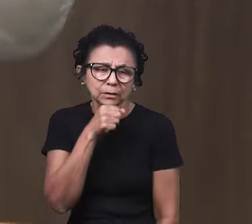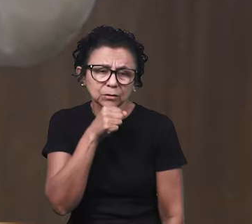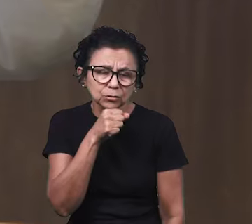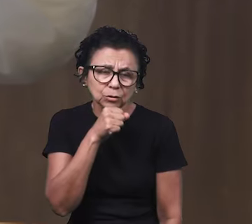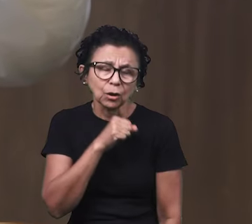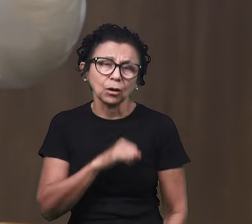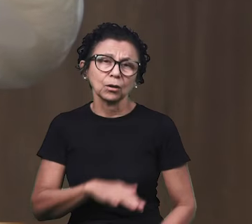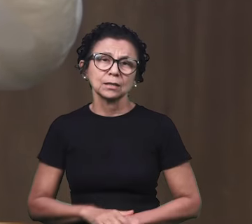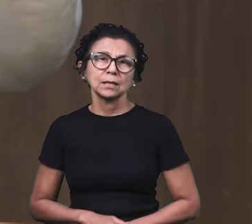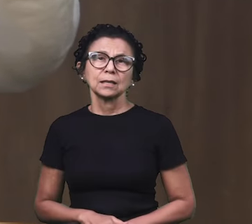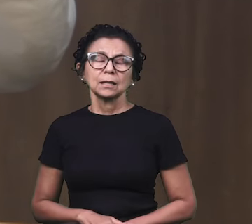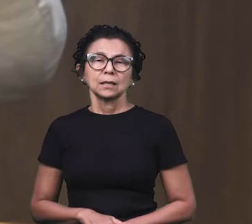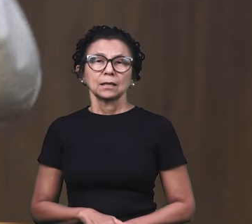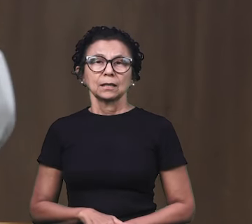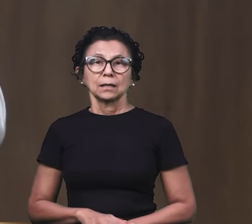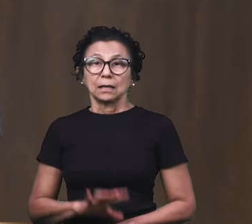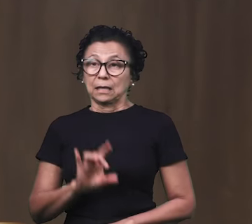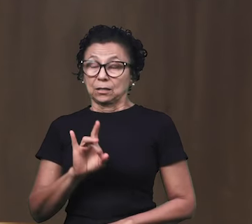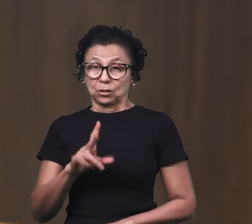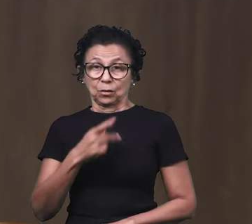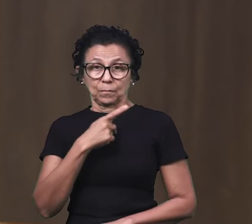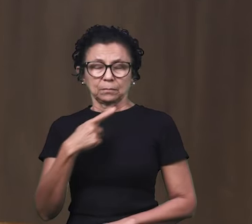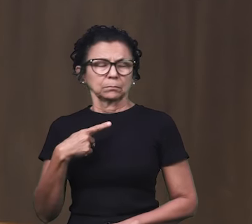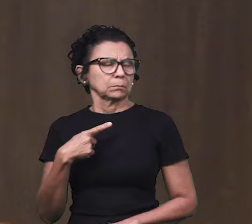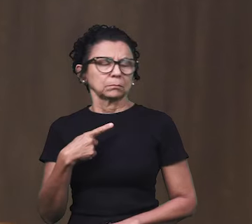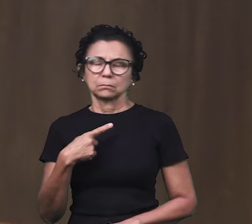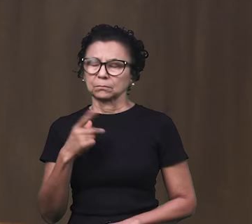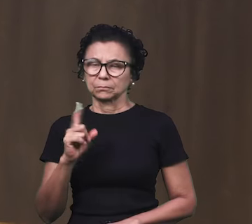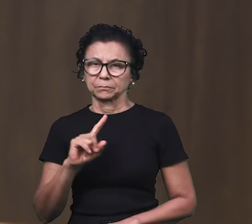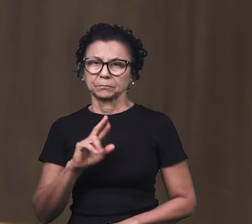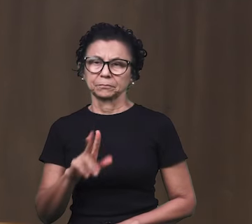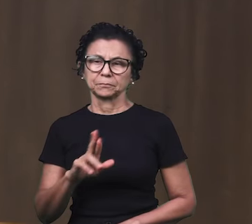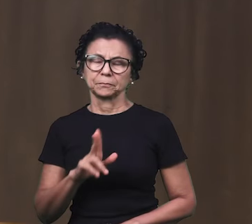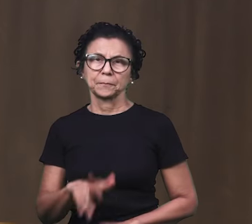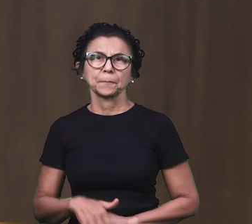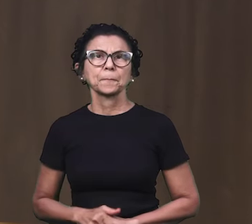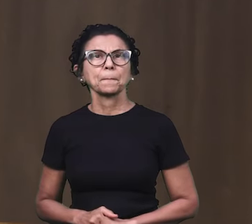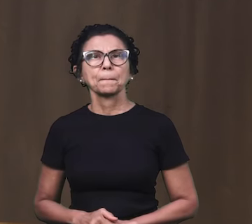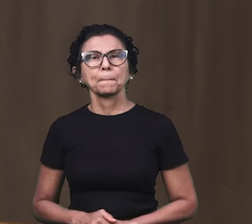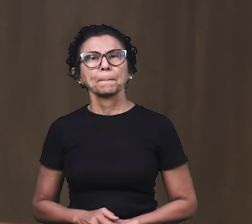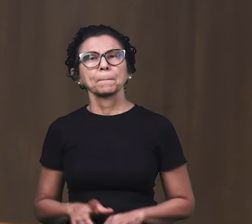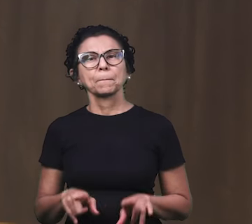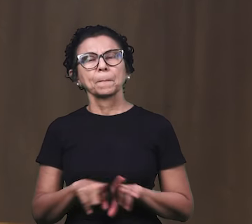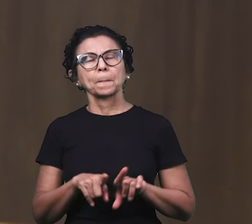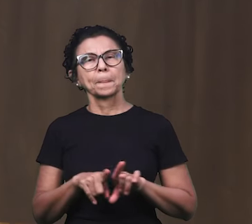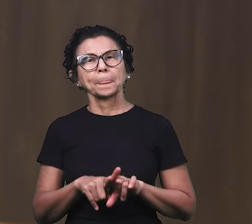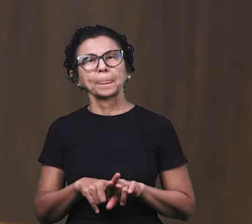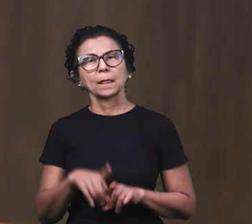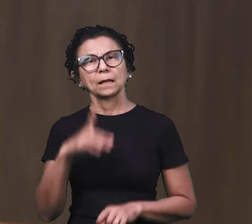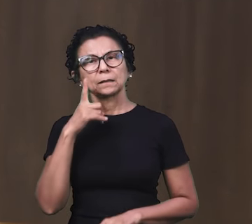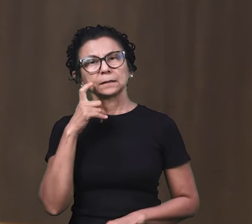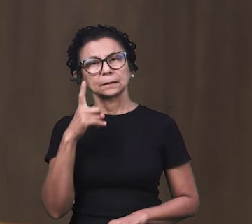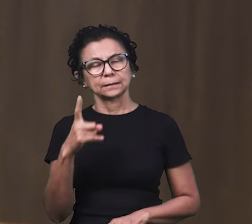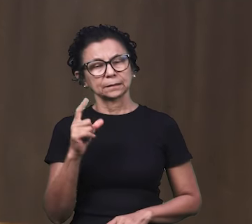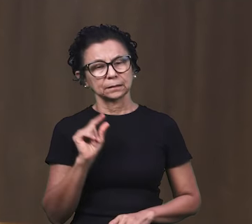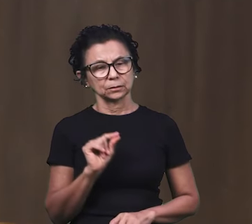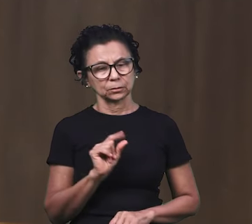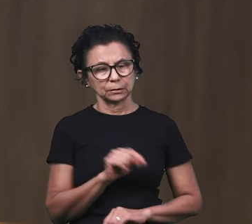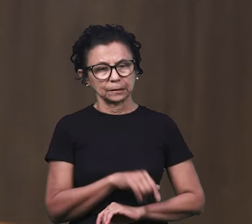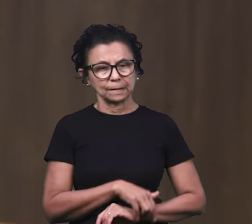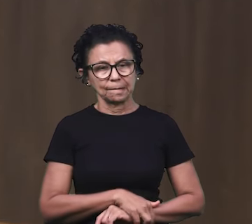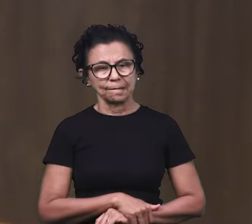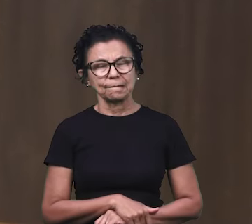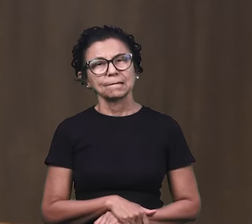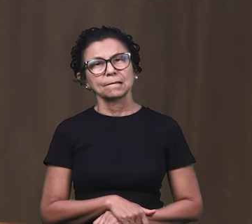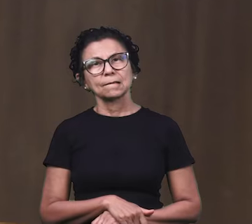para o pastor, né? Não é para não. É para toda a igreja. E uma coisa muito importante que nos chama a atenção aqui é